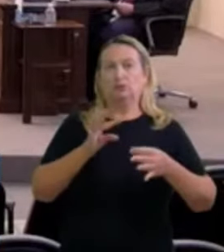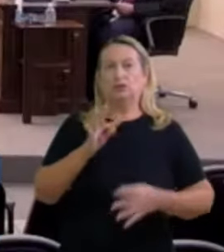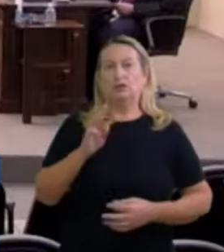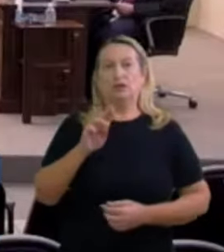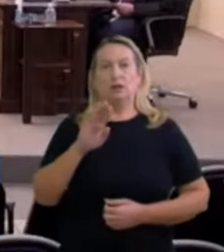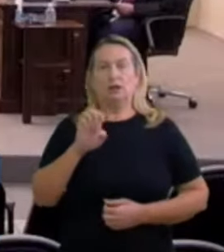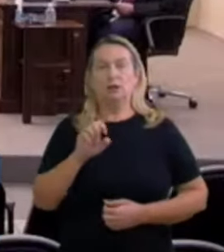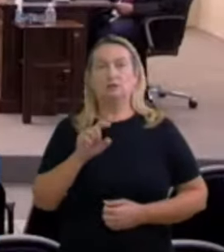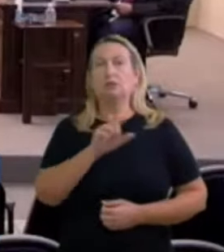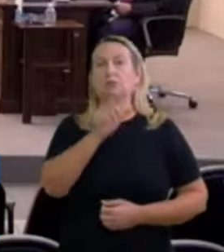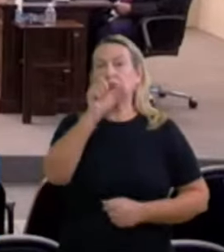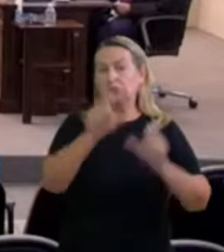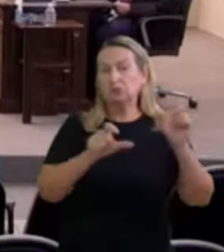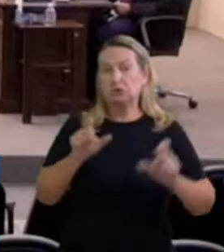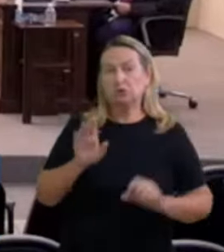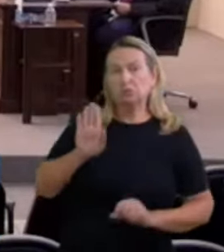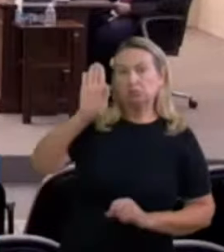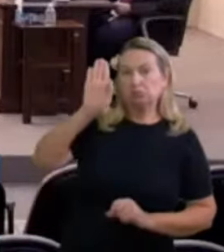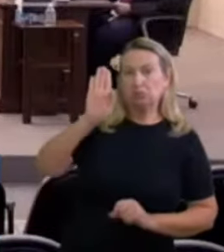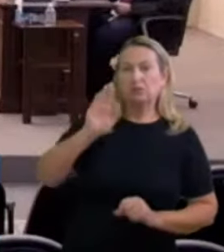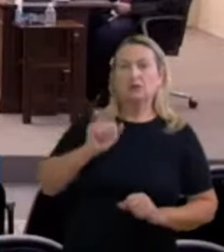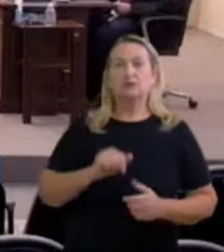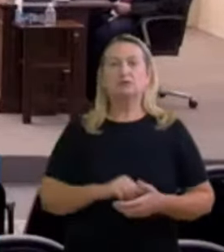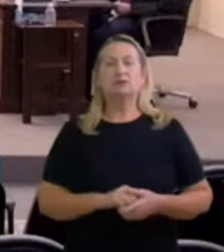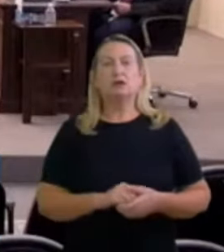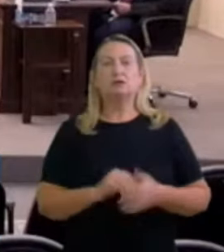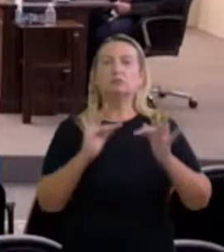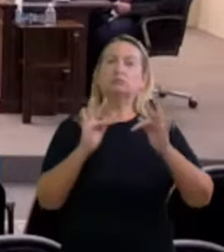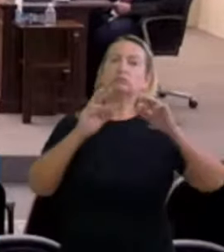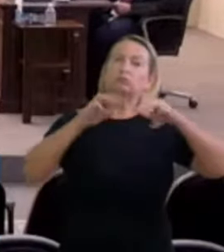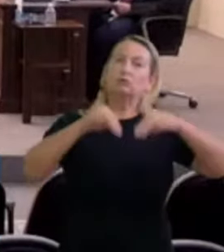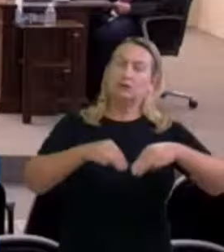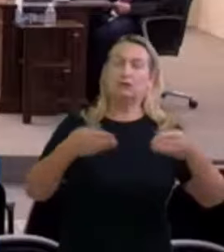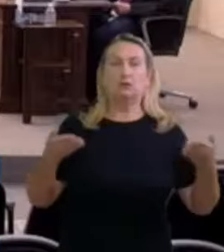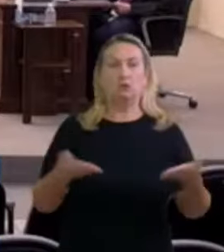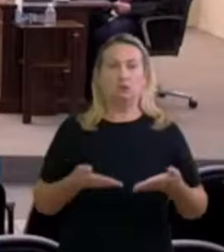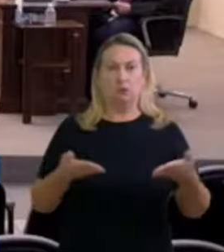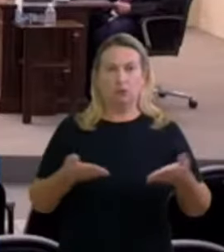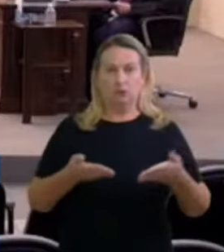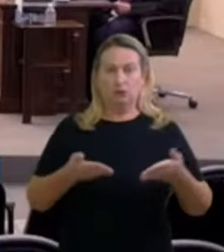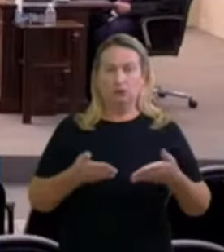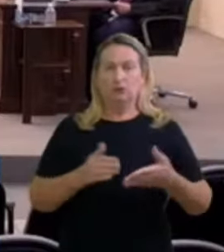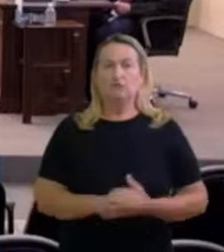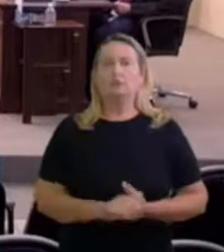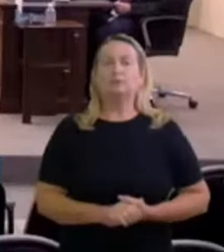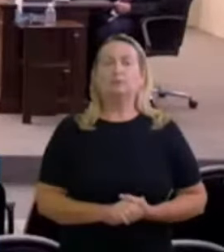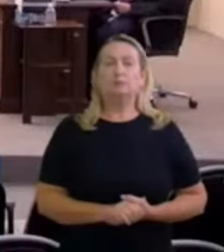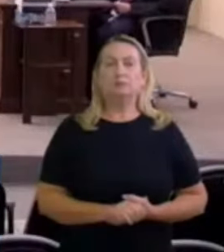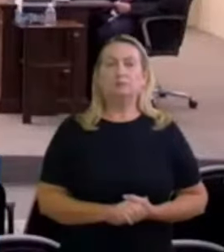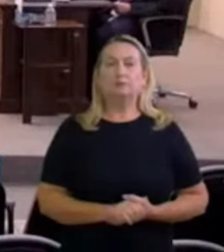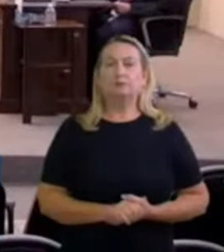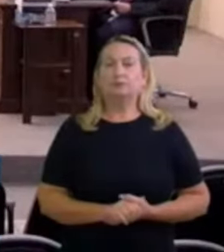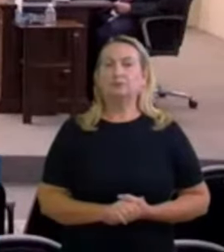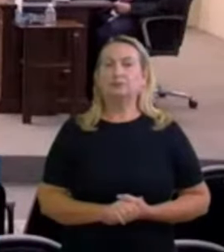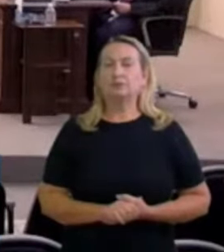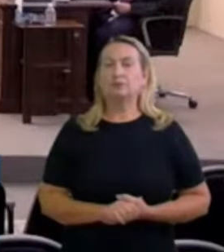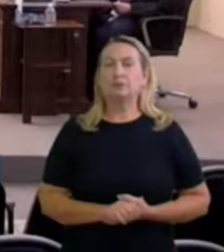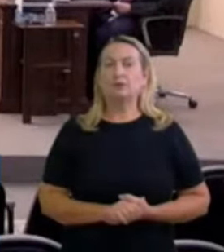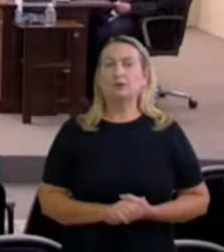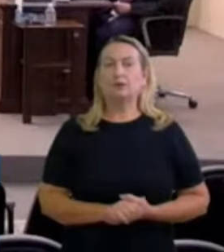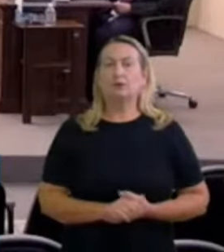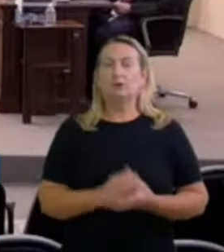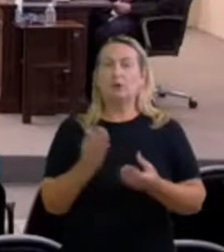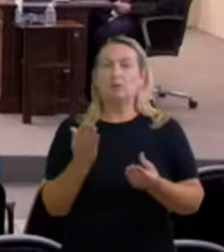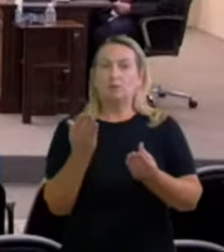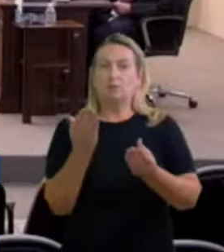manifestar Então declaro encerrada a presente sessão para que o processo